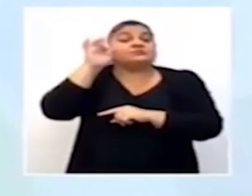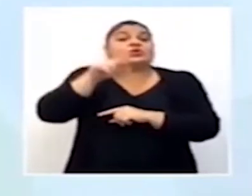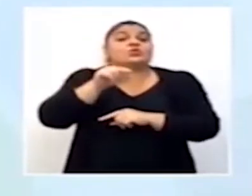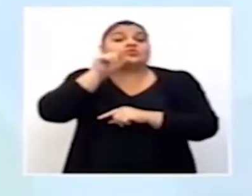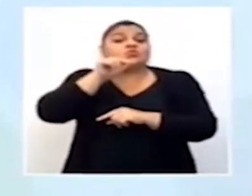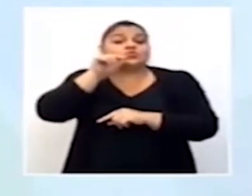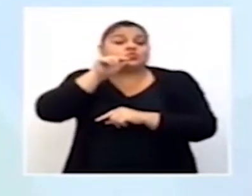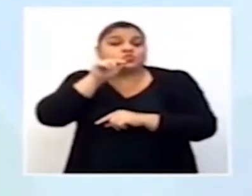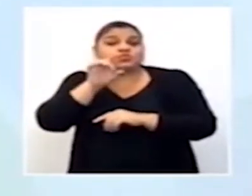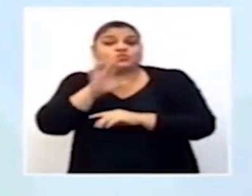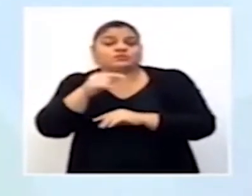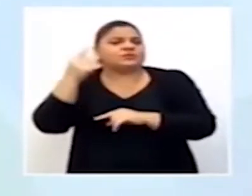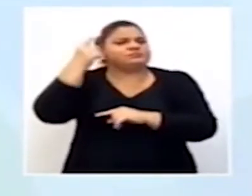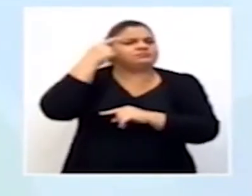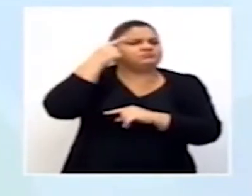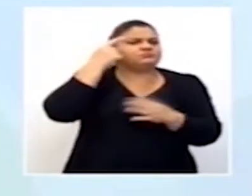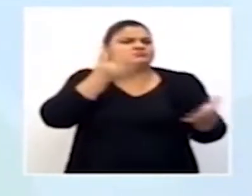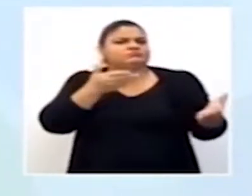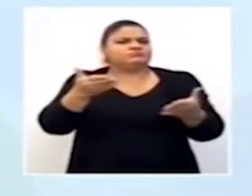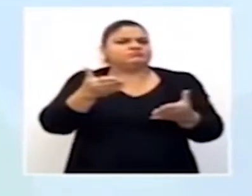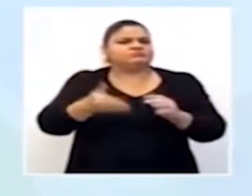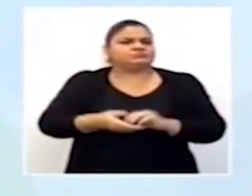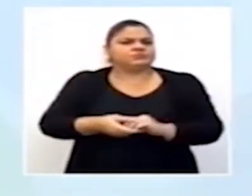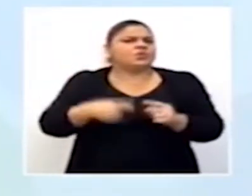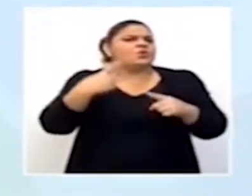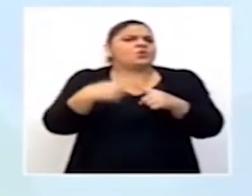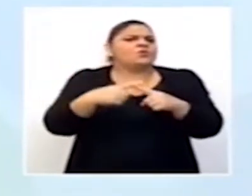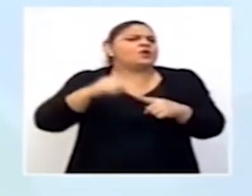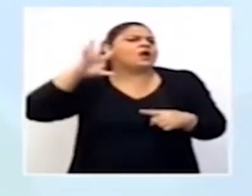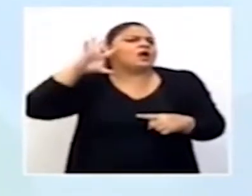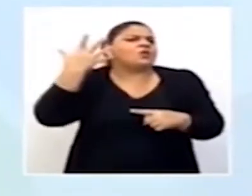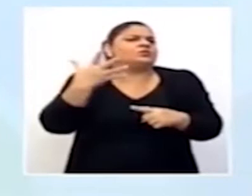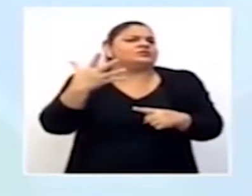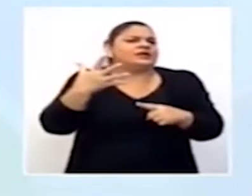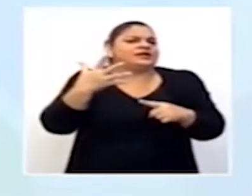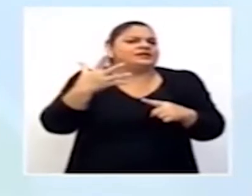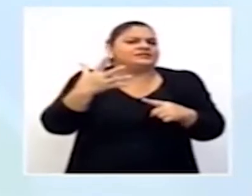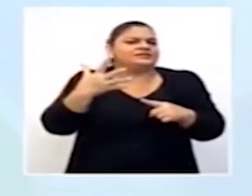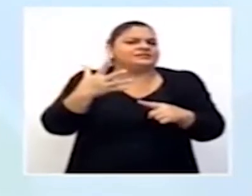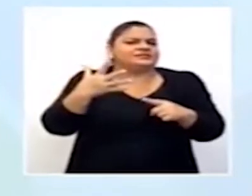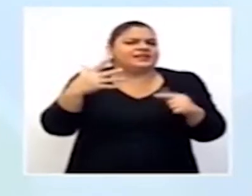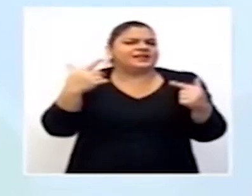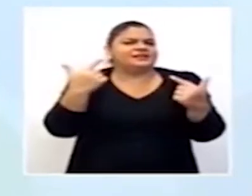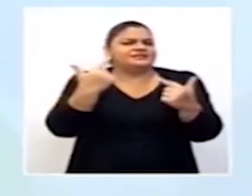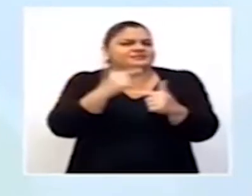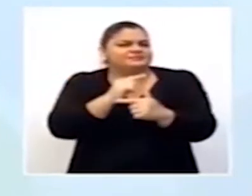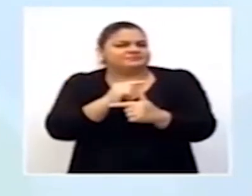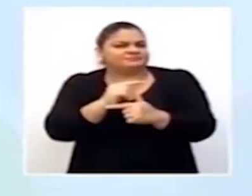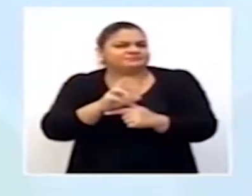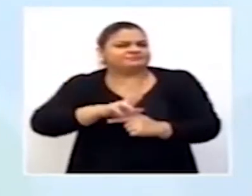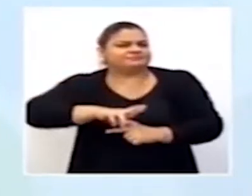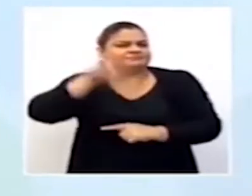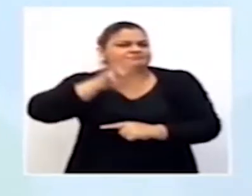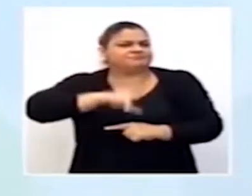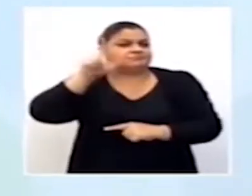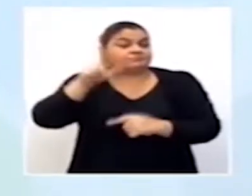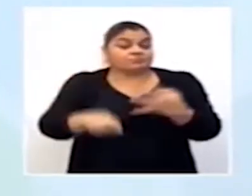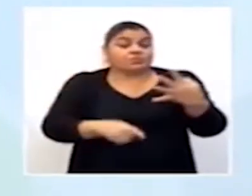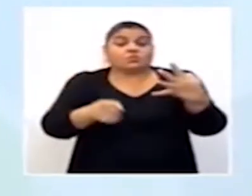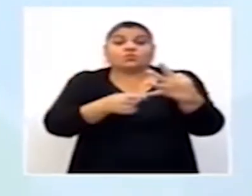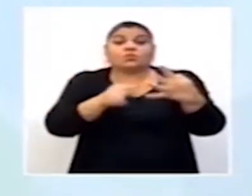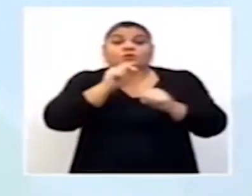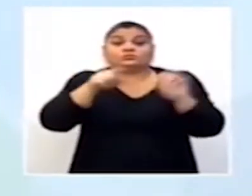então vocês vão pensar aí é o efeito por quê que acontece esse humor no Cartoon e quatro as histórias